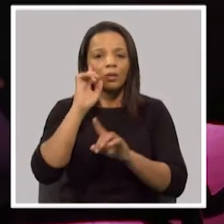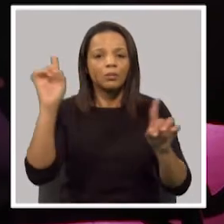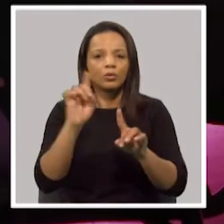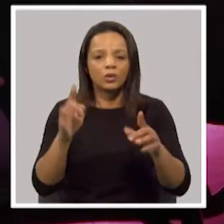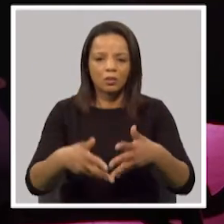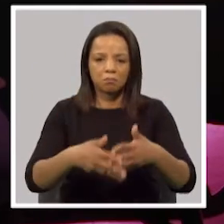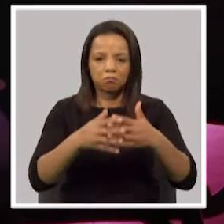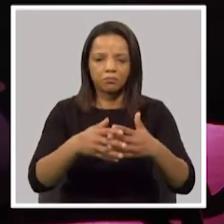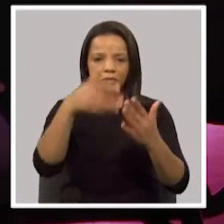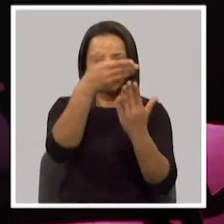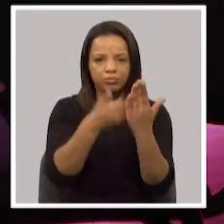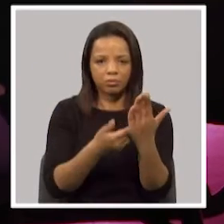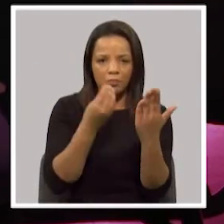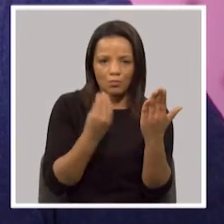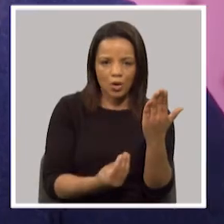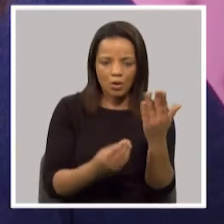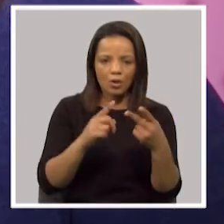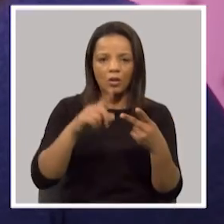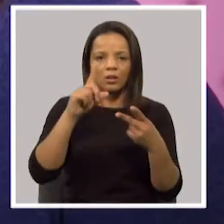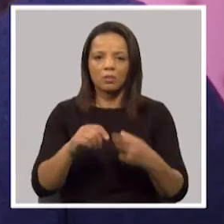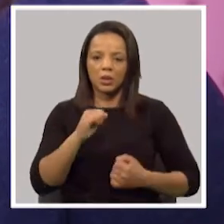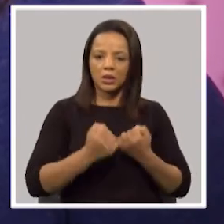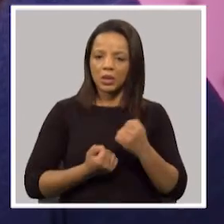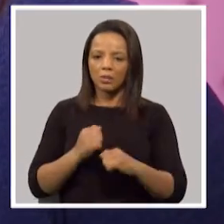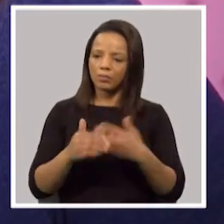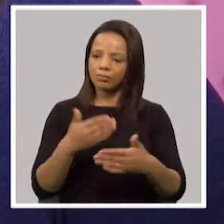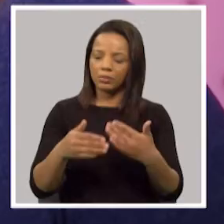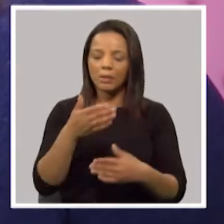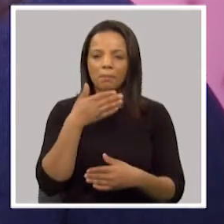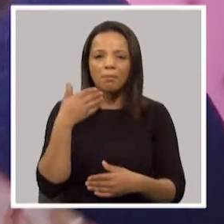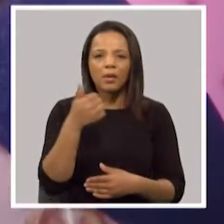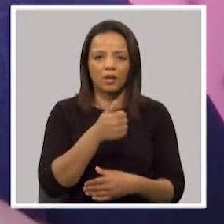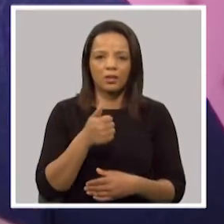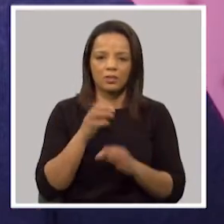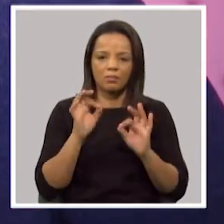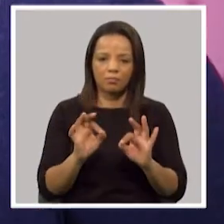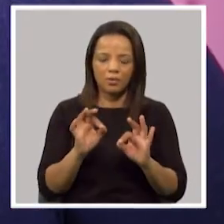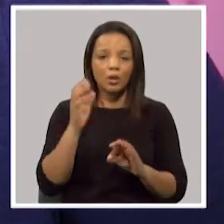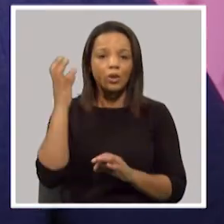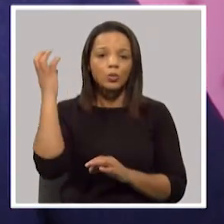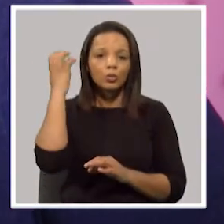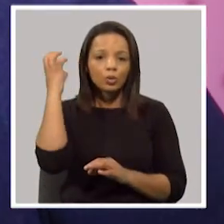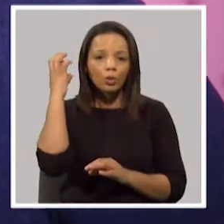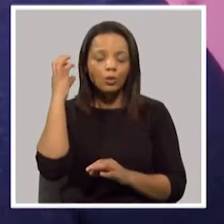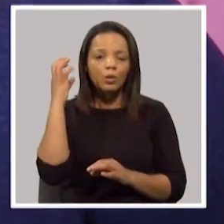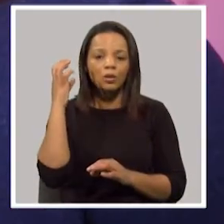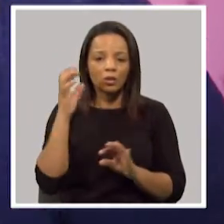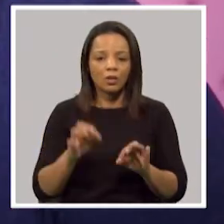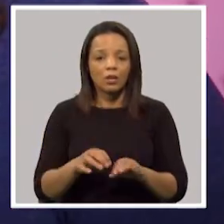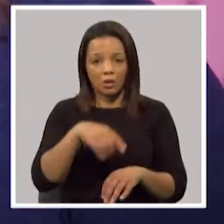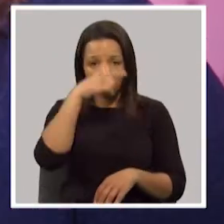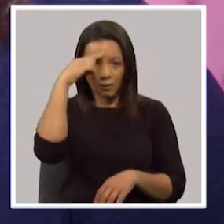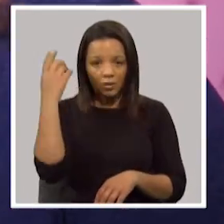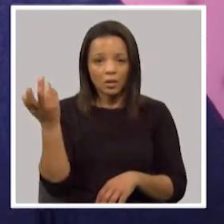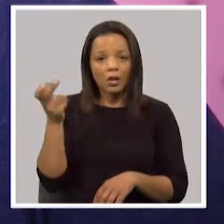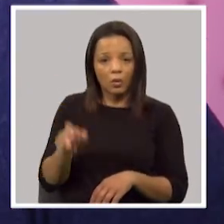playlist muito bem estruturada e pensada, e com uma noção de dinâmica e de beleza no áudio, como é